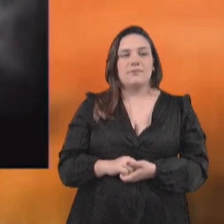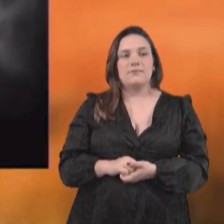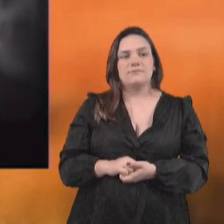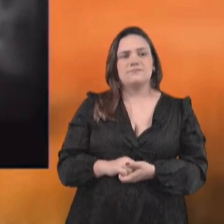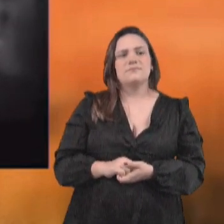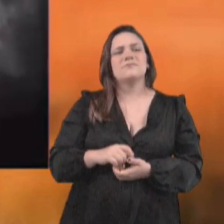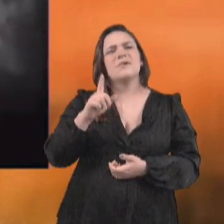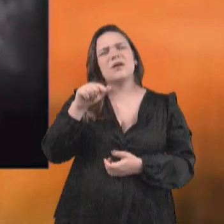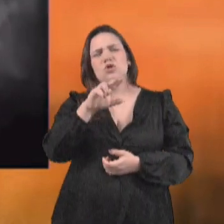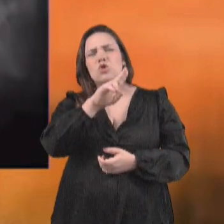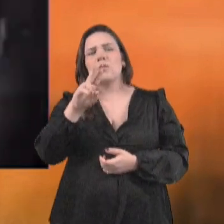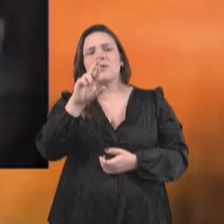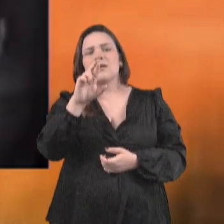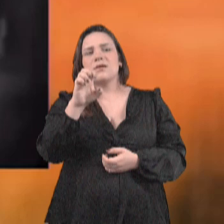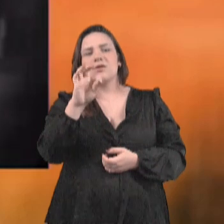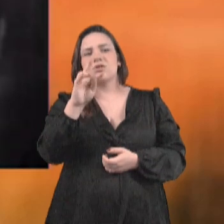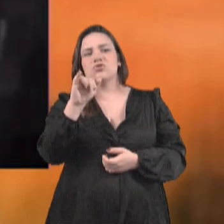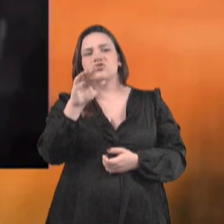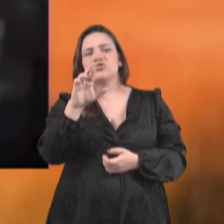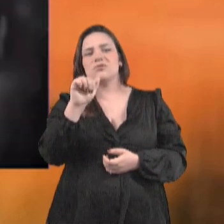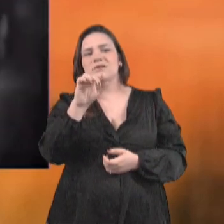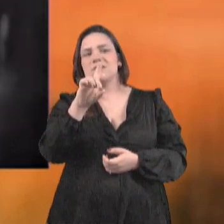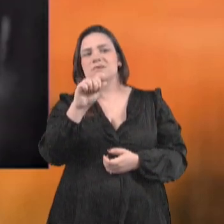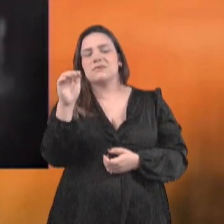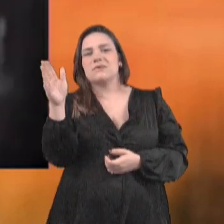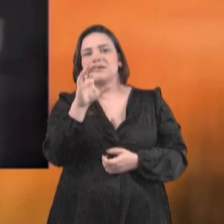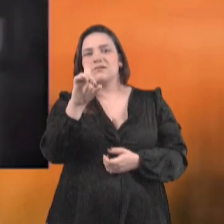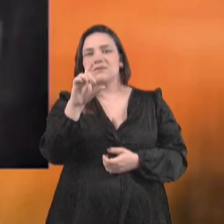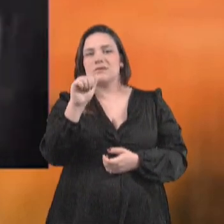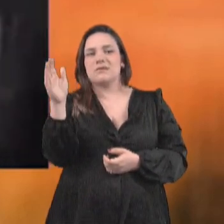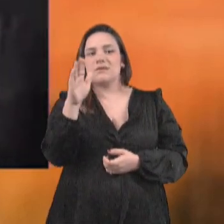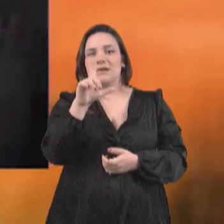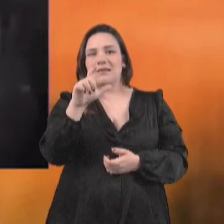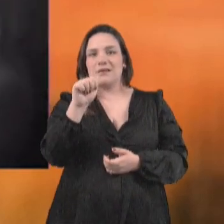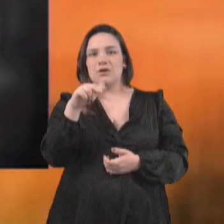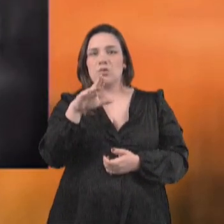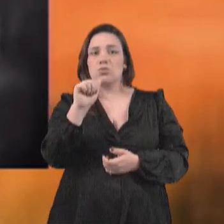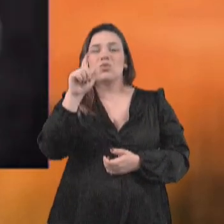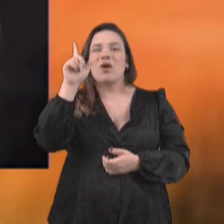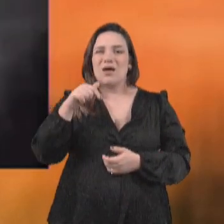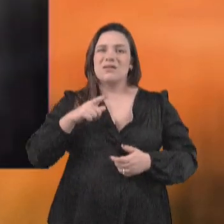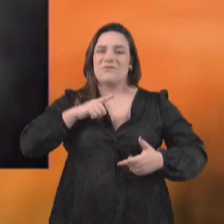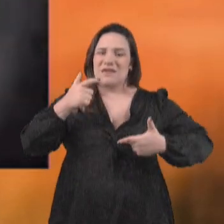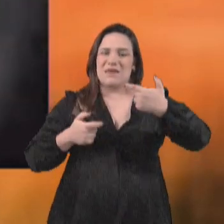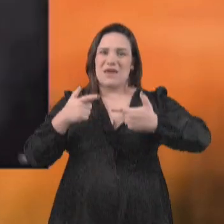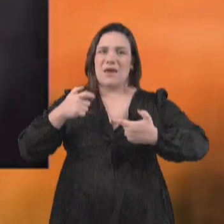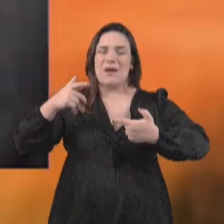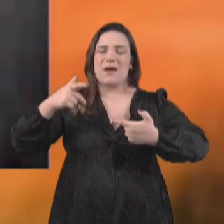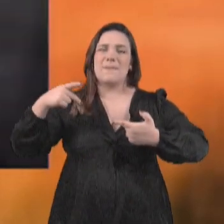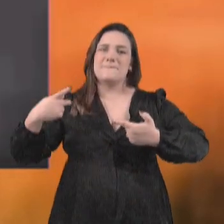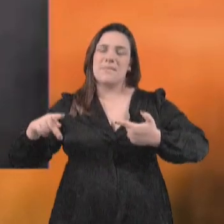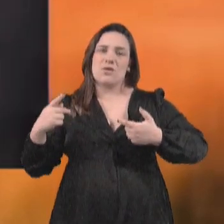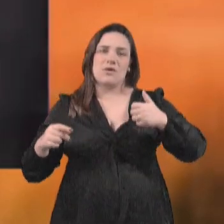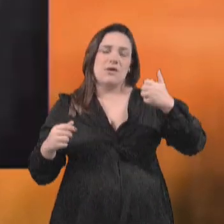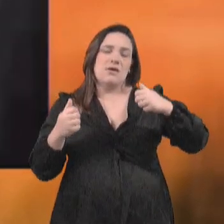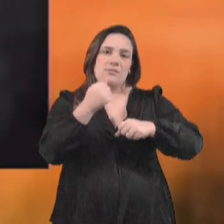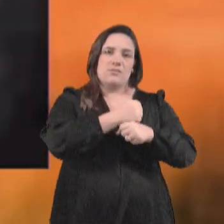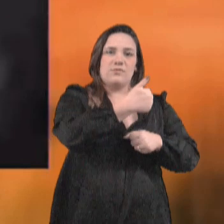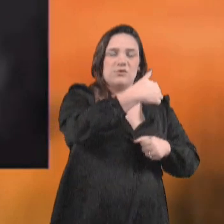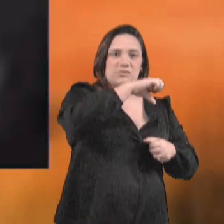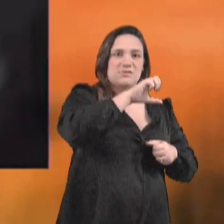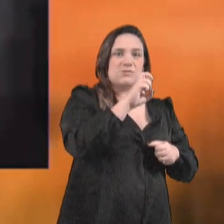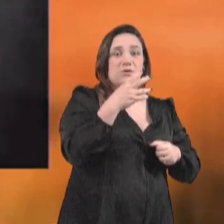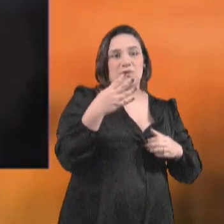A chamada Retirada da Laguna foi um episódio da Guerra do Paraguai de 1864 a